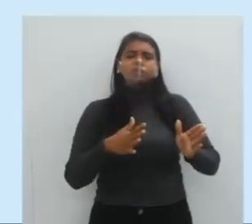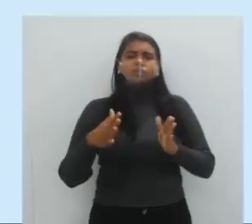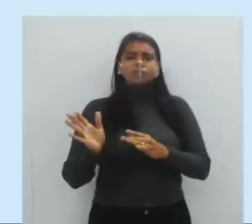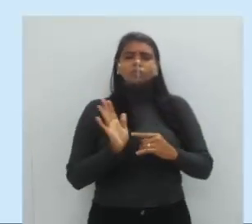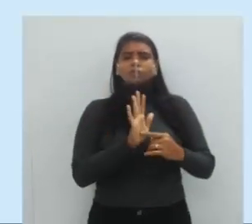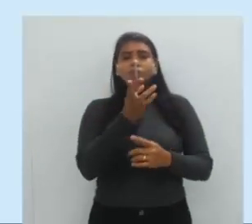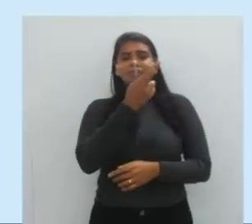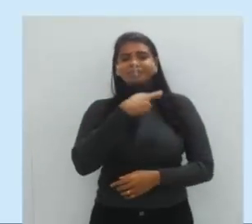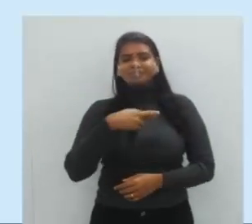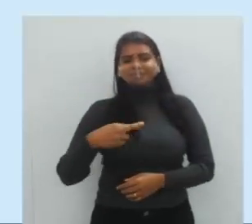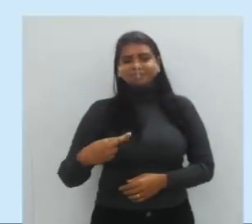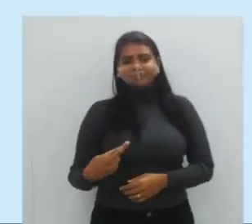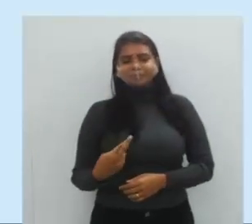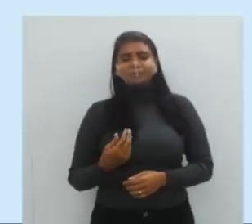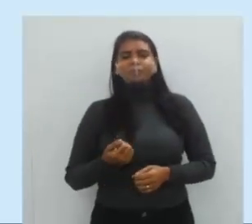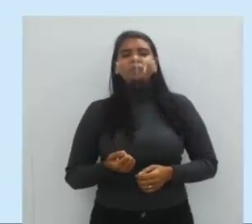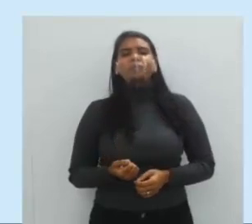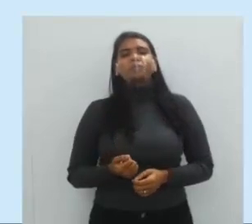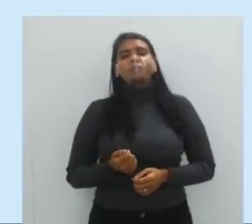a relação